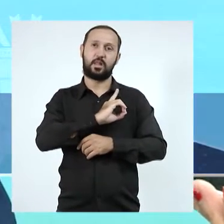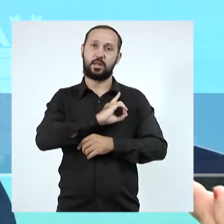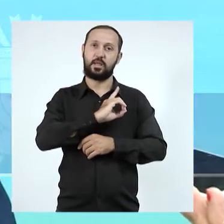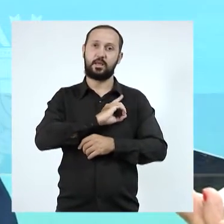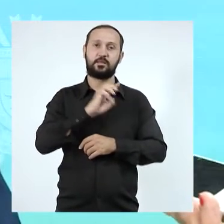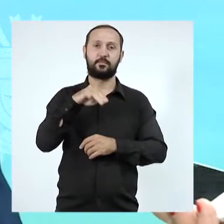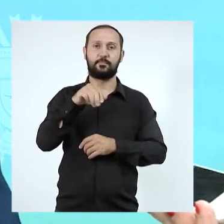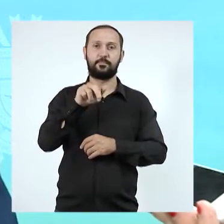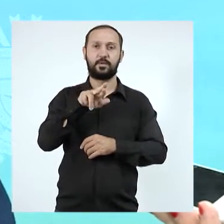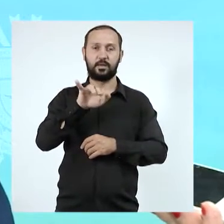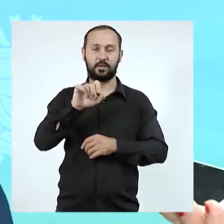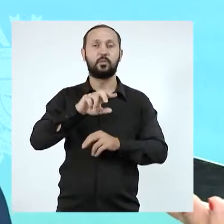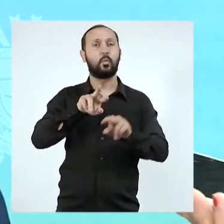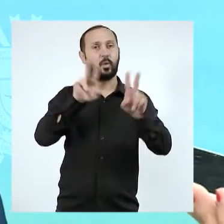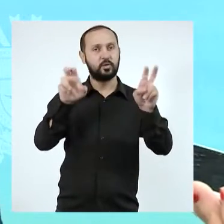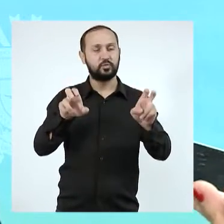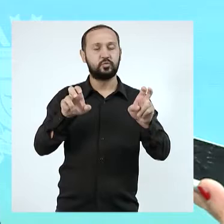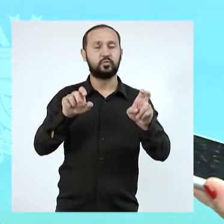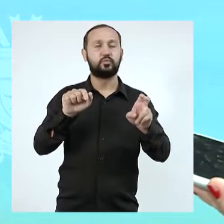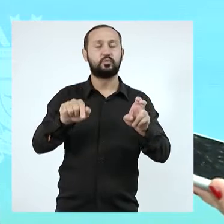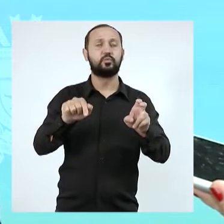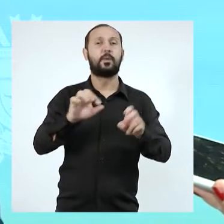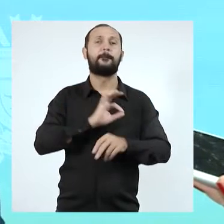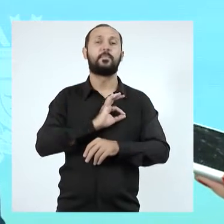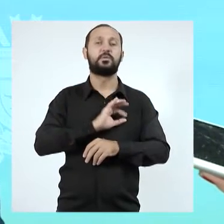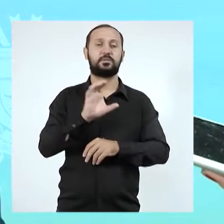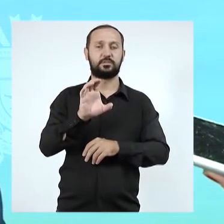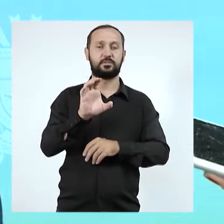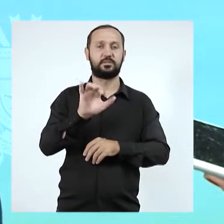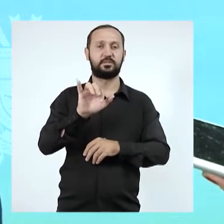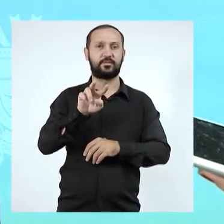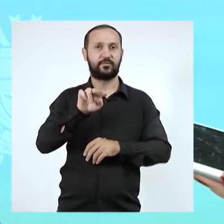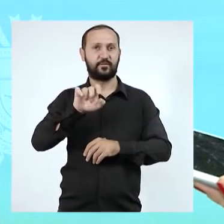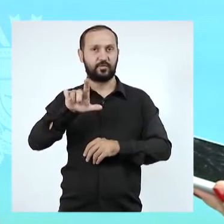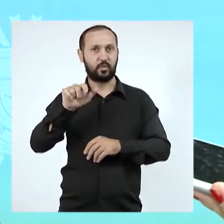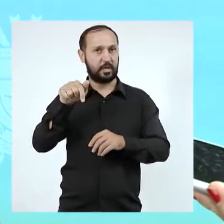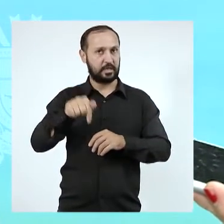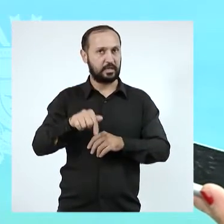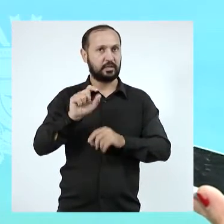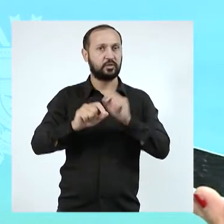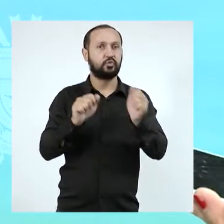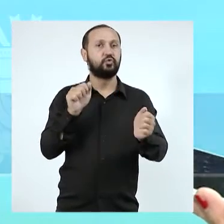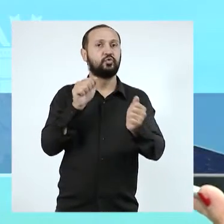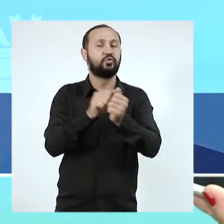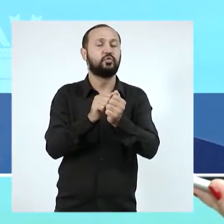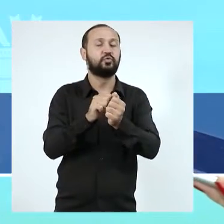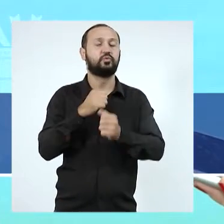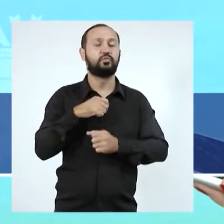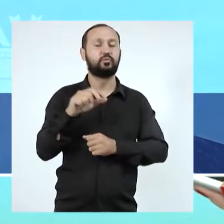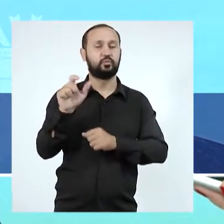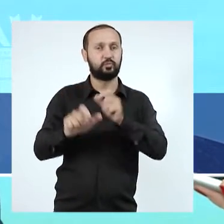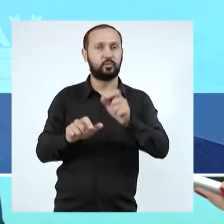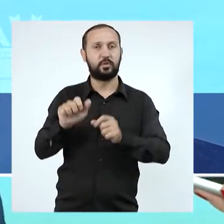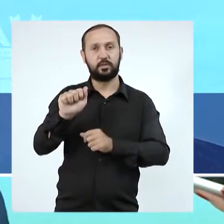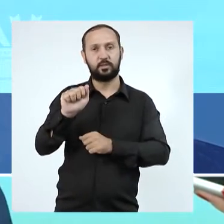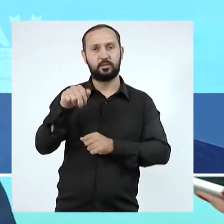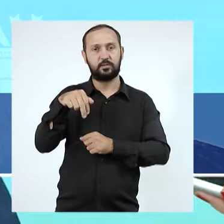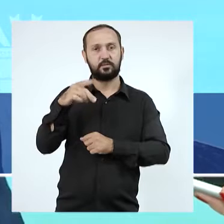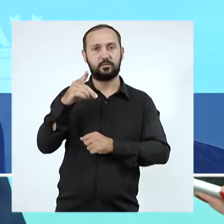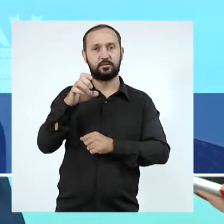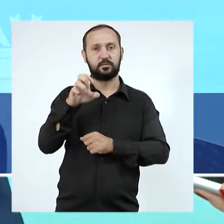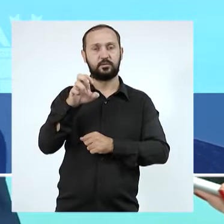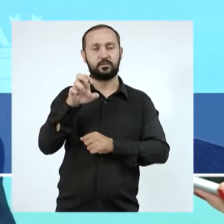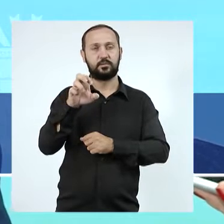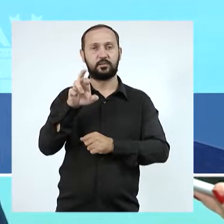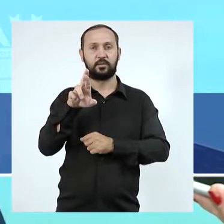delegada também, que cuida, né, da criança e adolescente, da Polícia Civil aqui do Estado, com a Andréa Vargas, que é uma